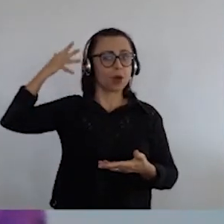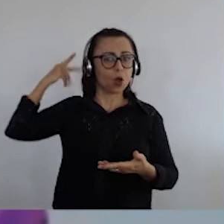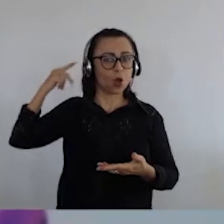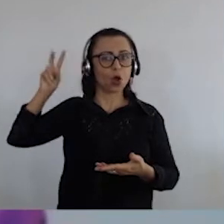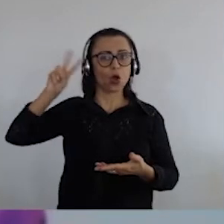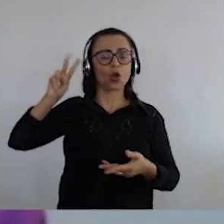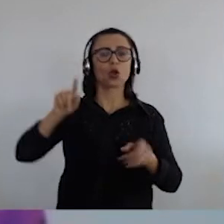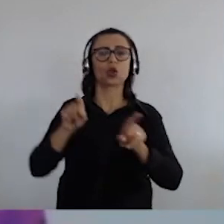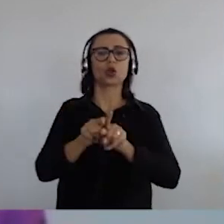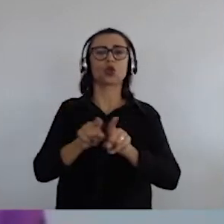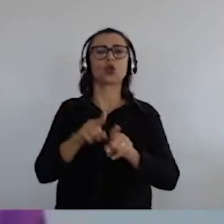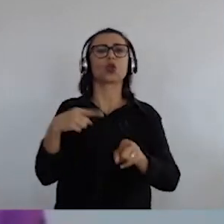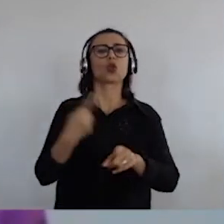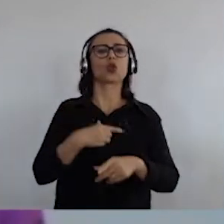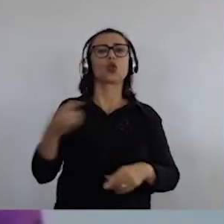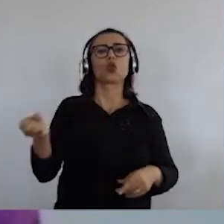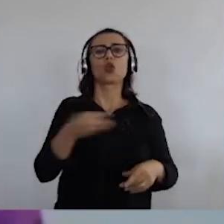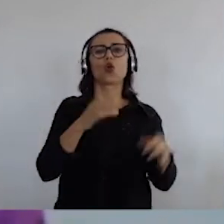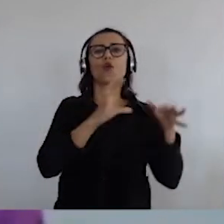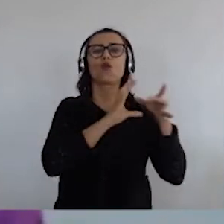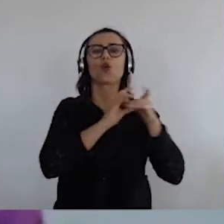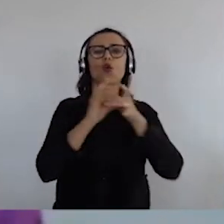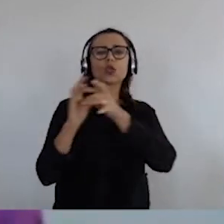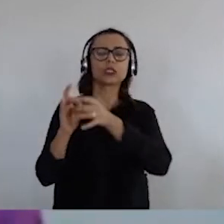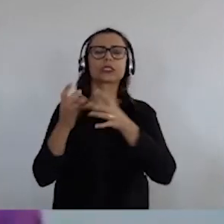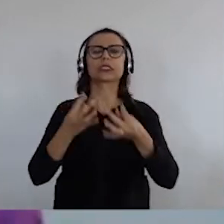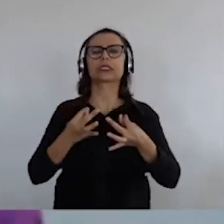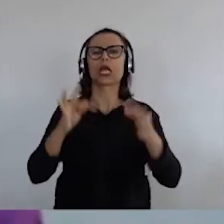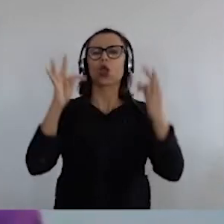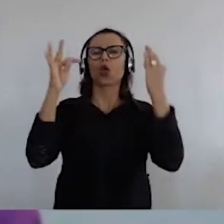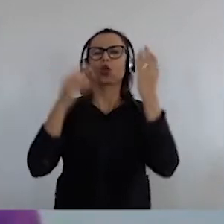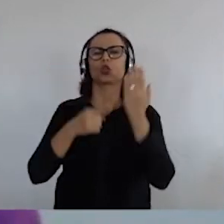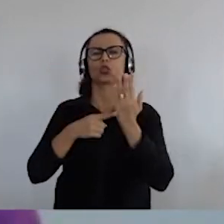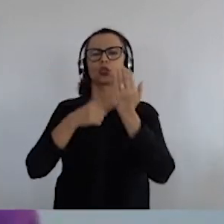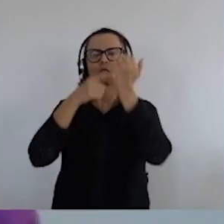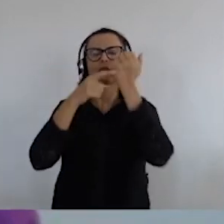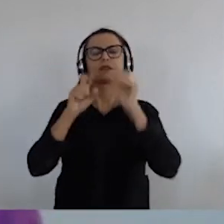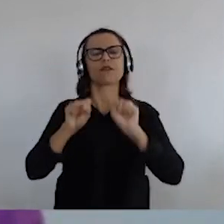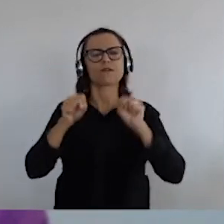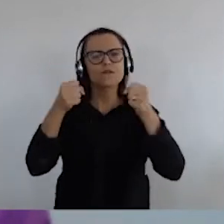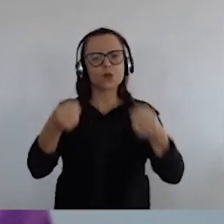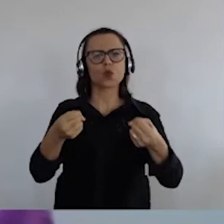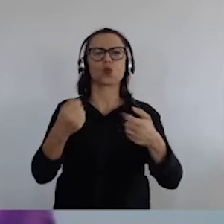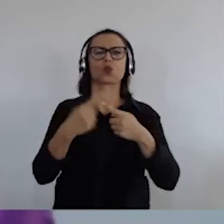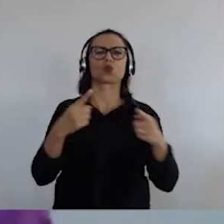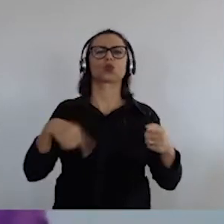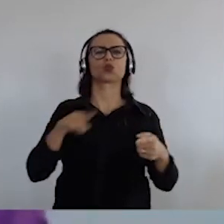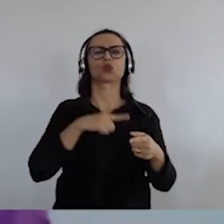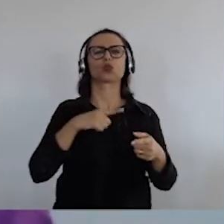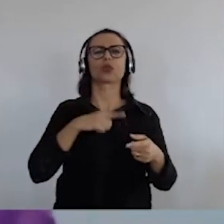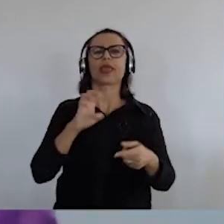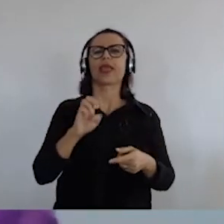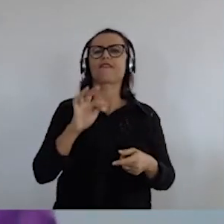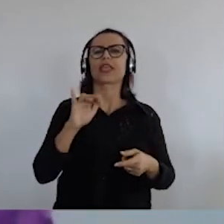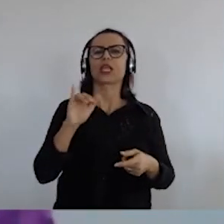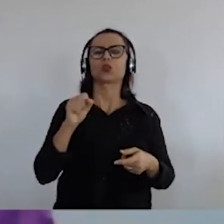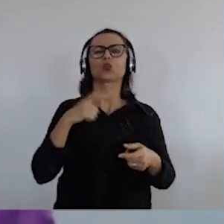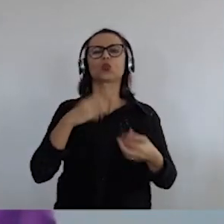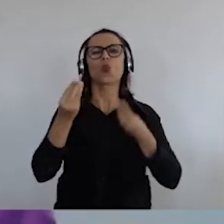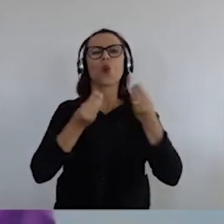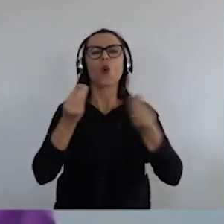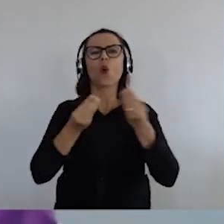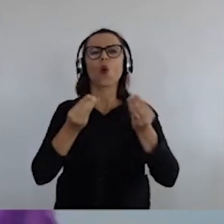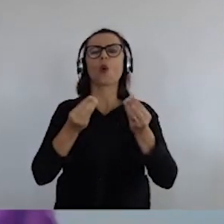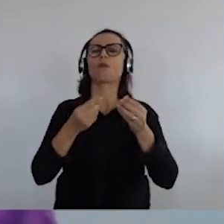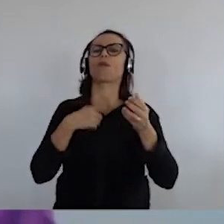senhores, nesse novo contexto tecnológico que tem sido reforçado pelos efeitos da pandemia,